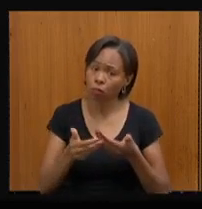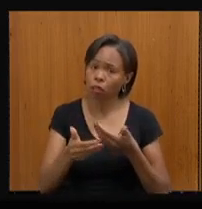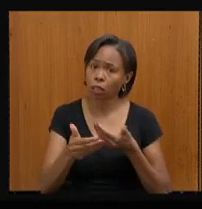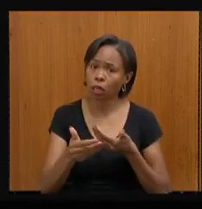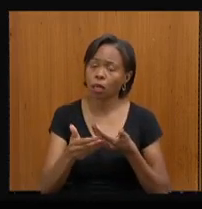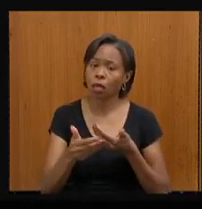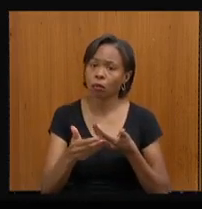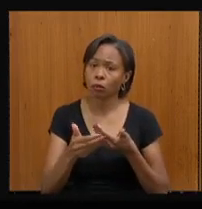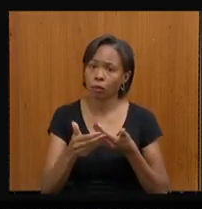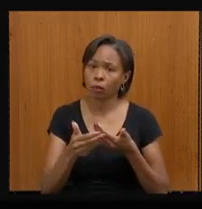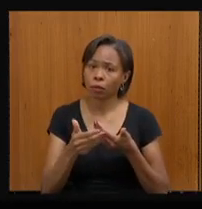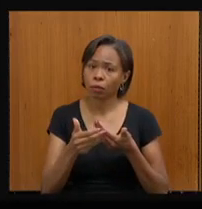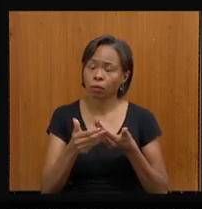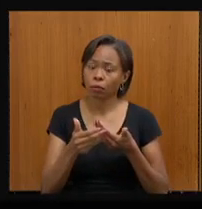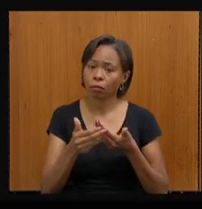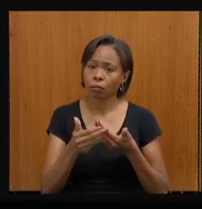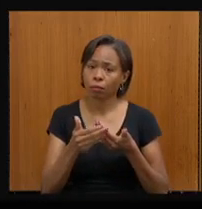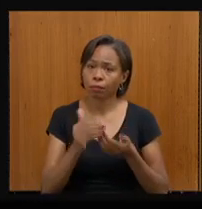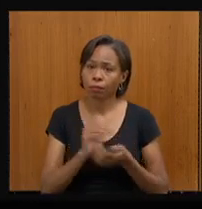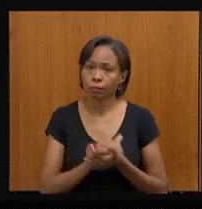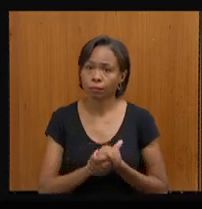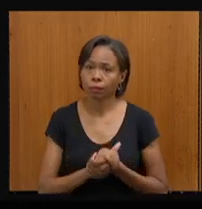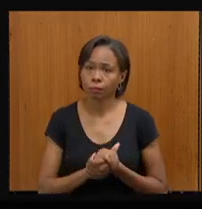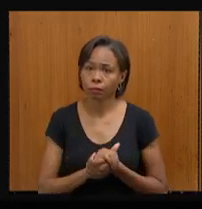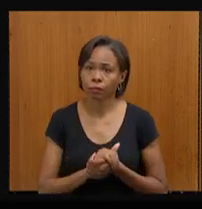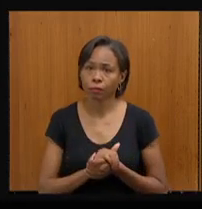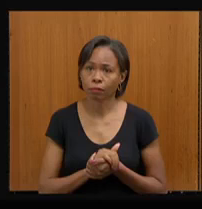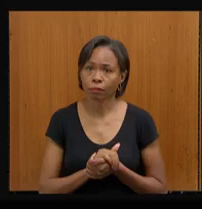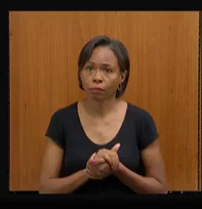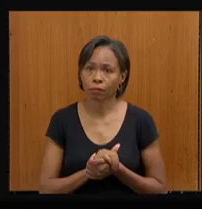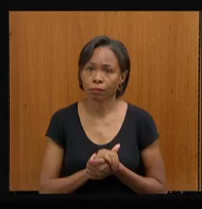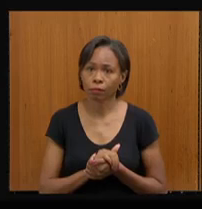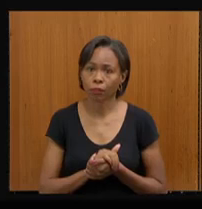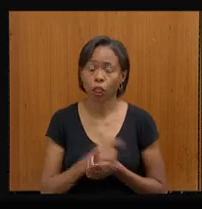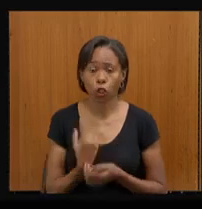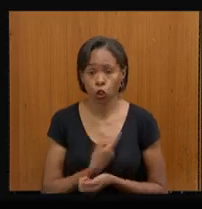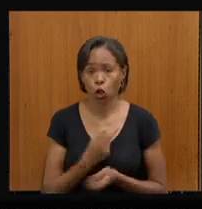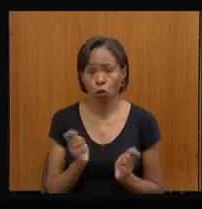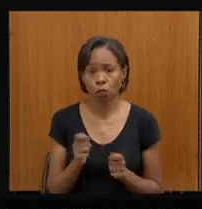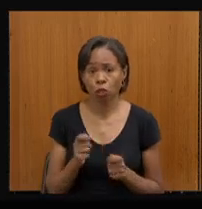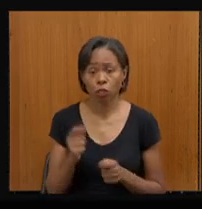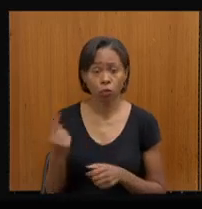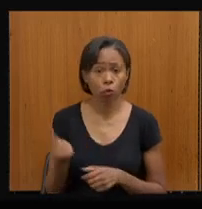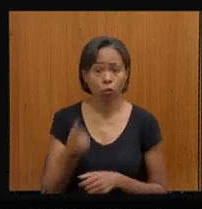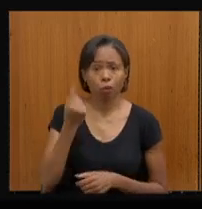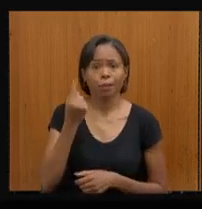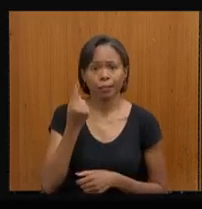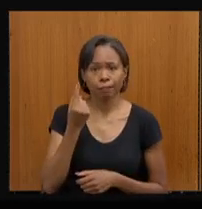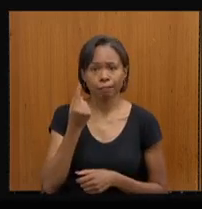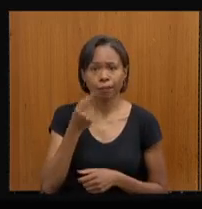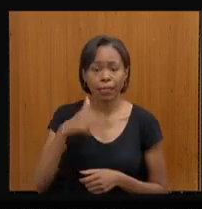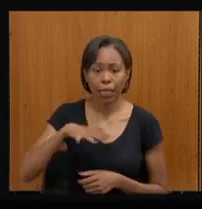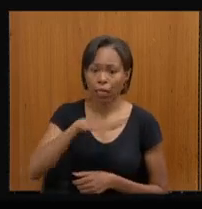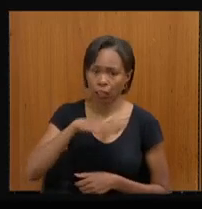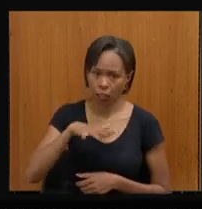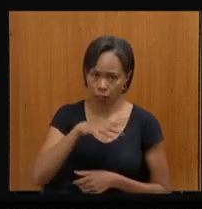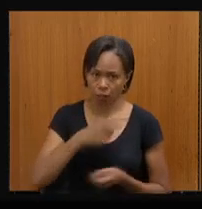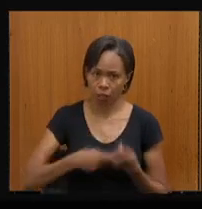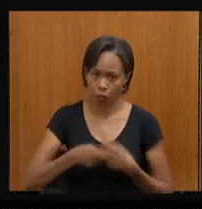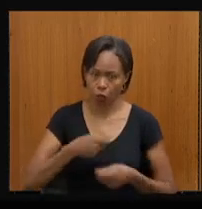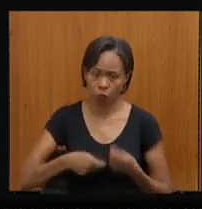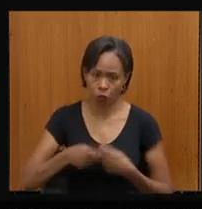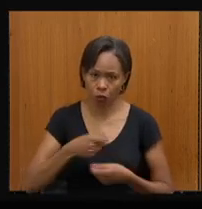se consolidar naqueles estejam primeiros a entrar nesse mercado e se